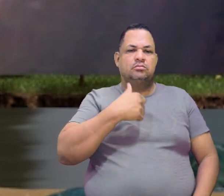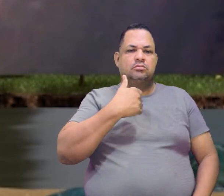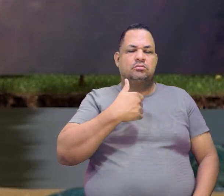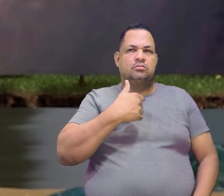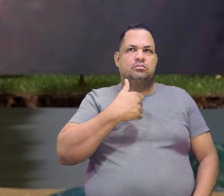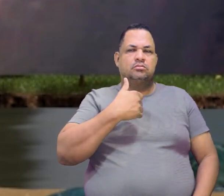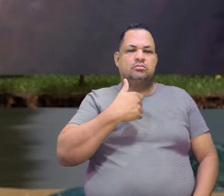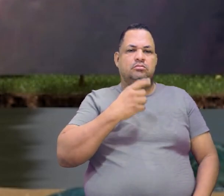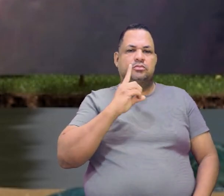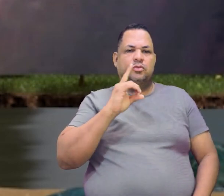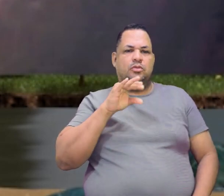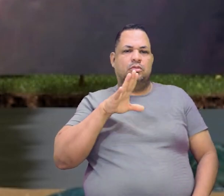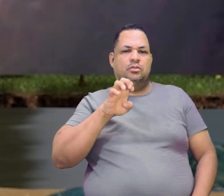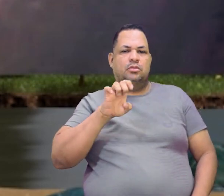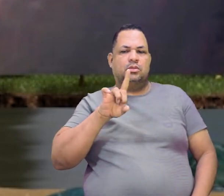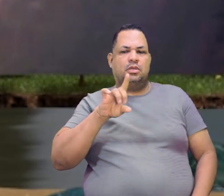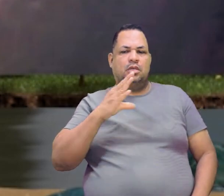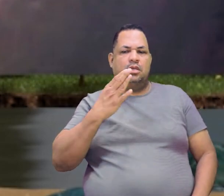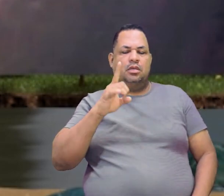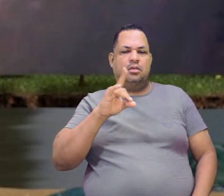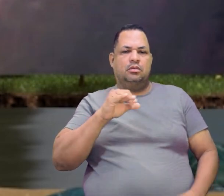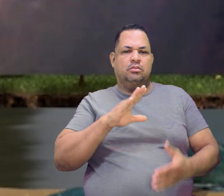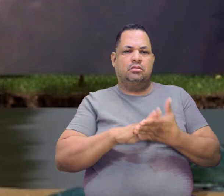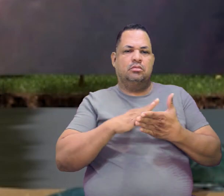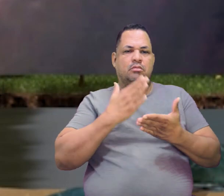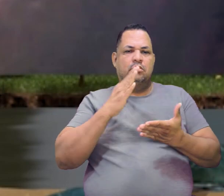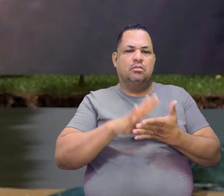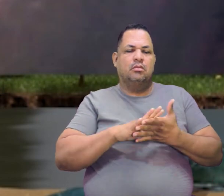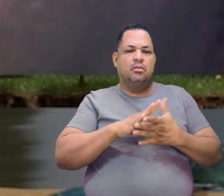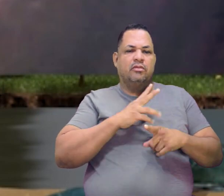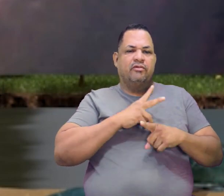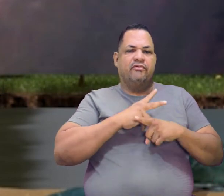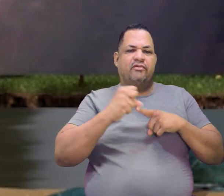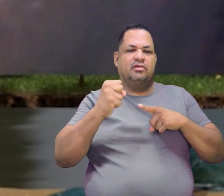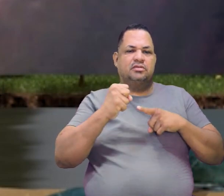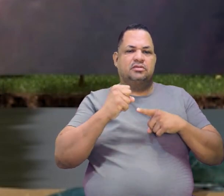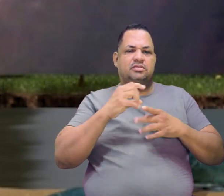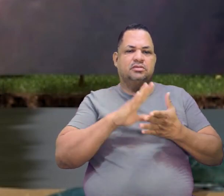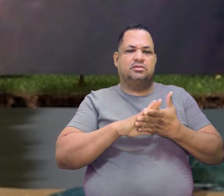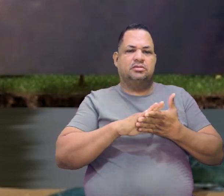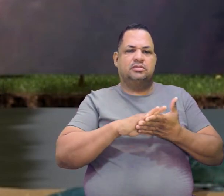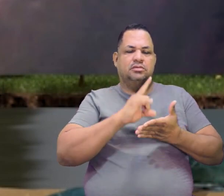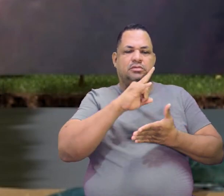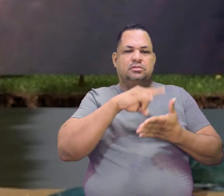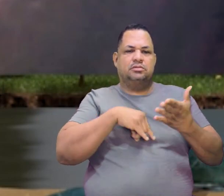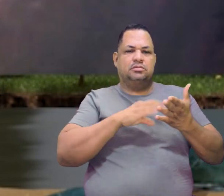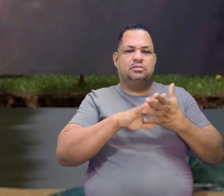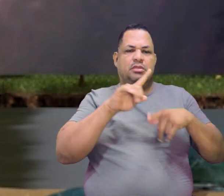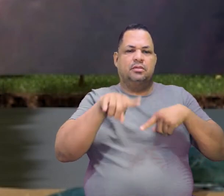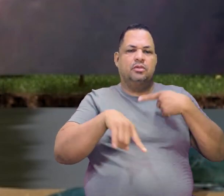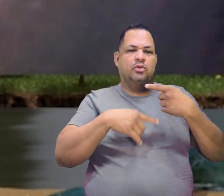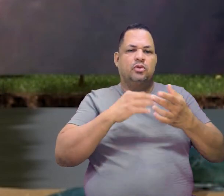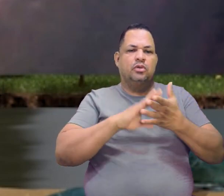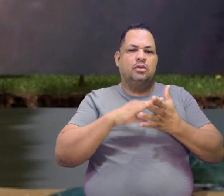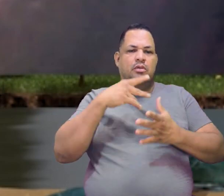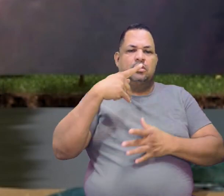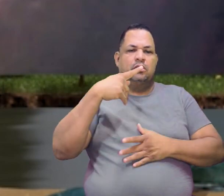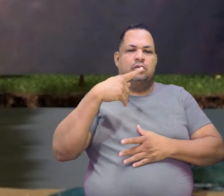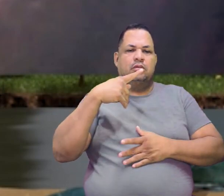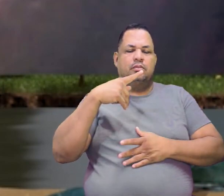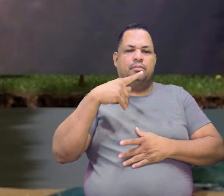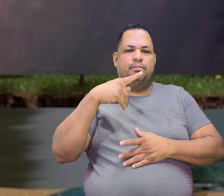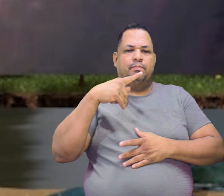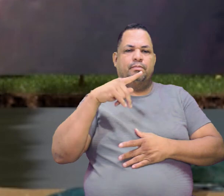Kendrick, ganha a licitação e não vem para cá. Depois tivemos a Pitt Collins,